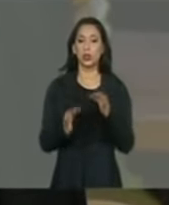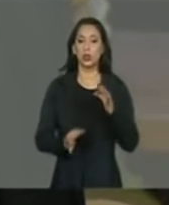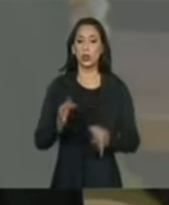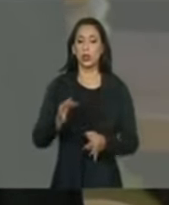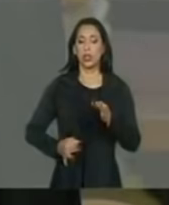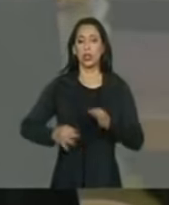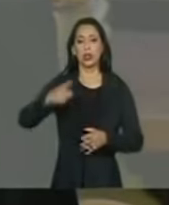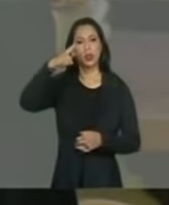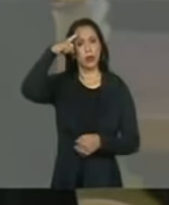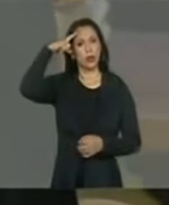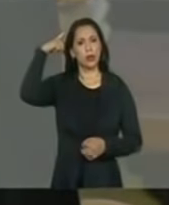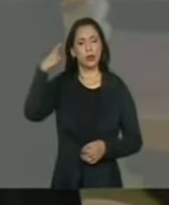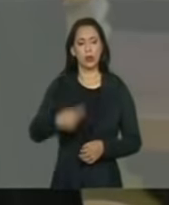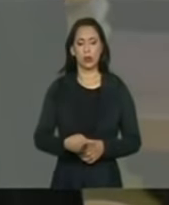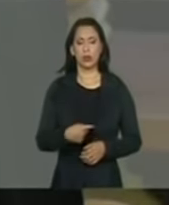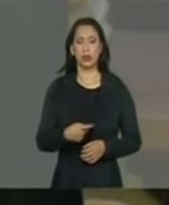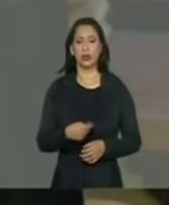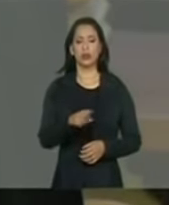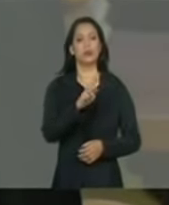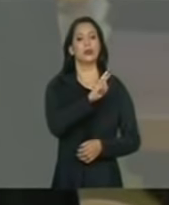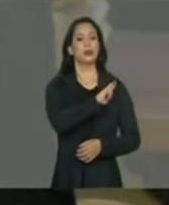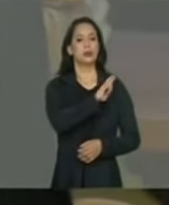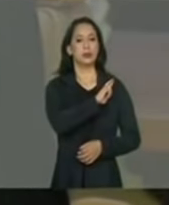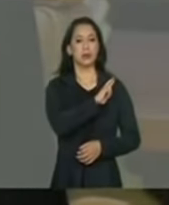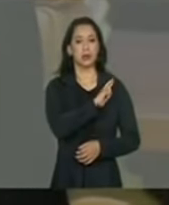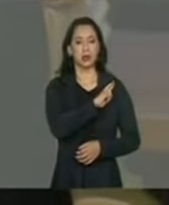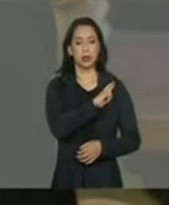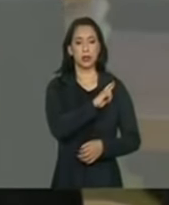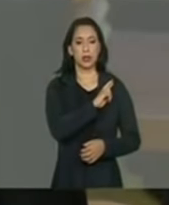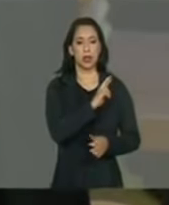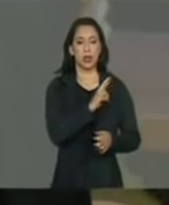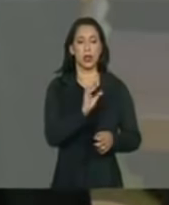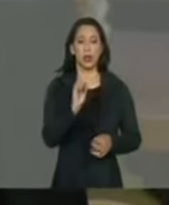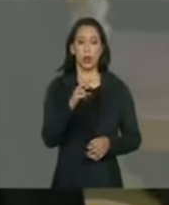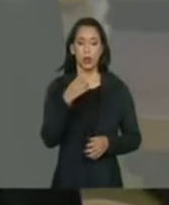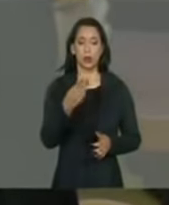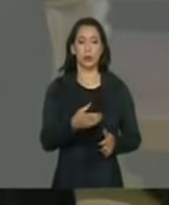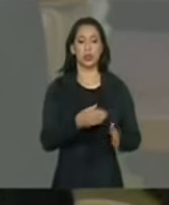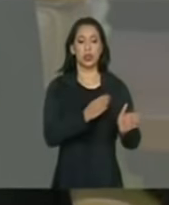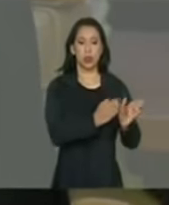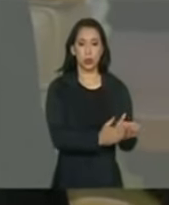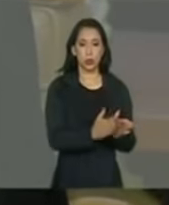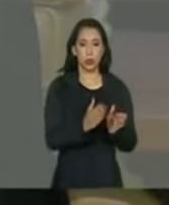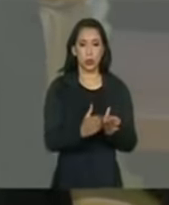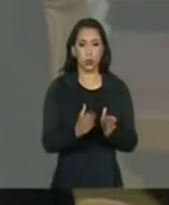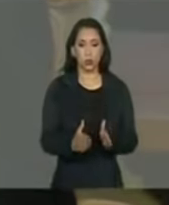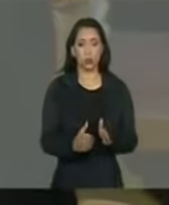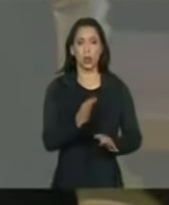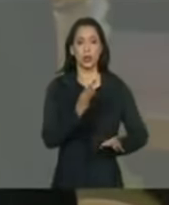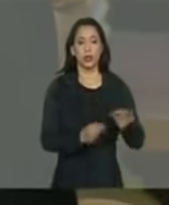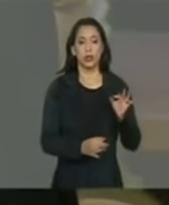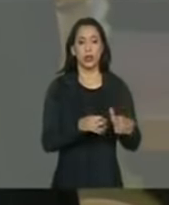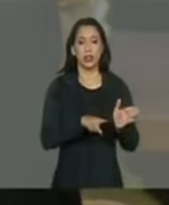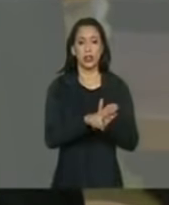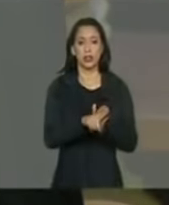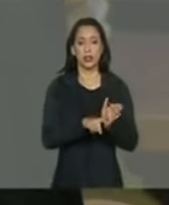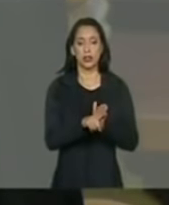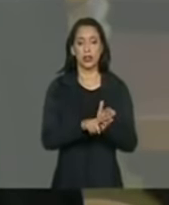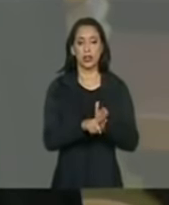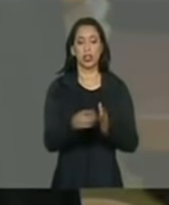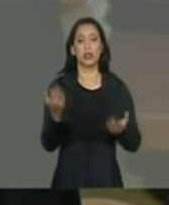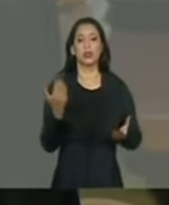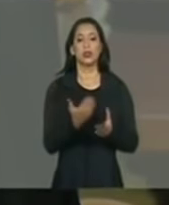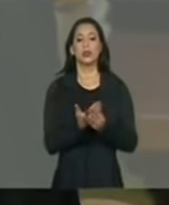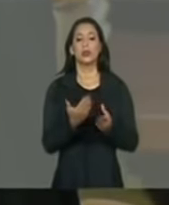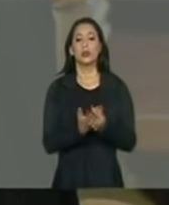em decorrência de sentença condenatória transitada em julgado ou no curso da investigação ou do processo em